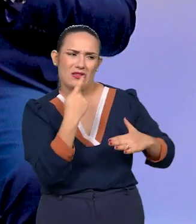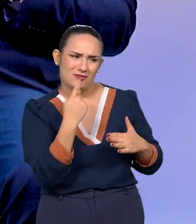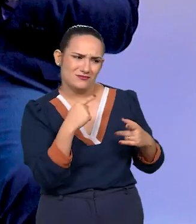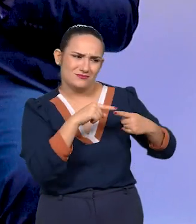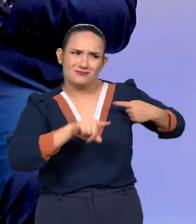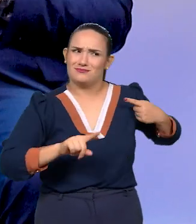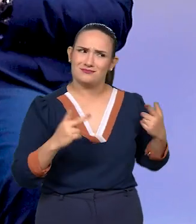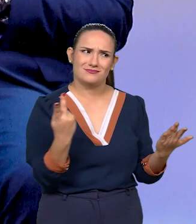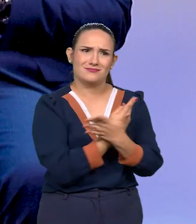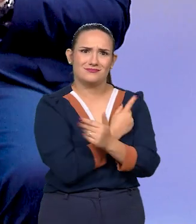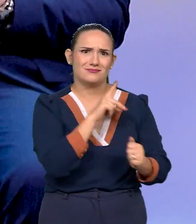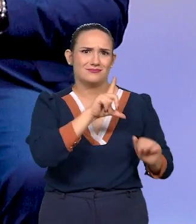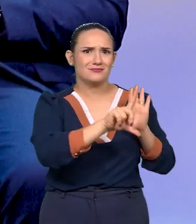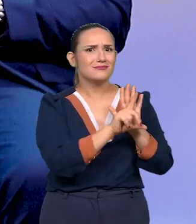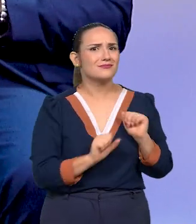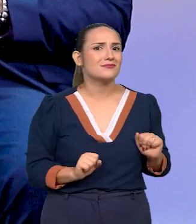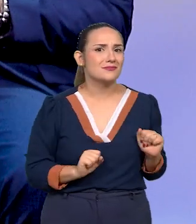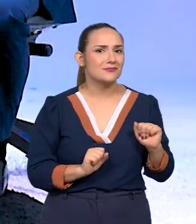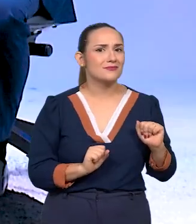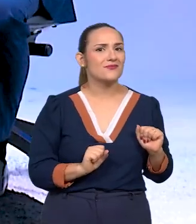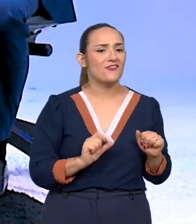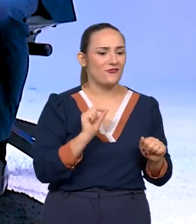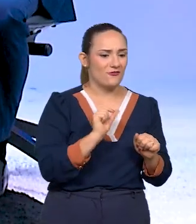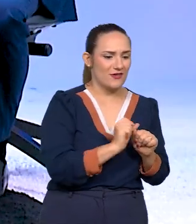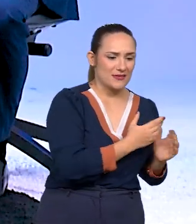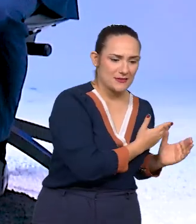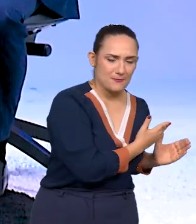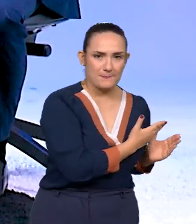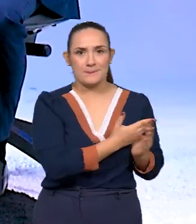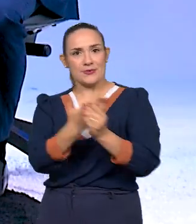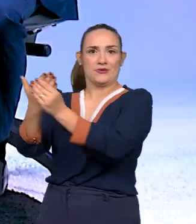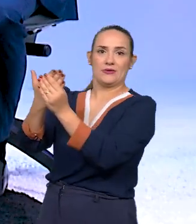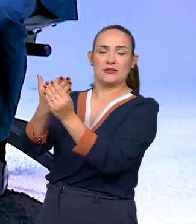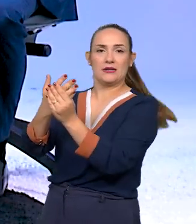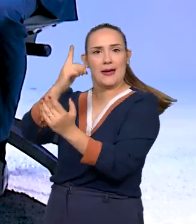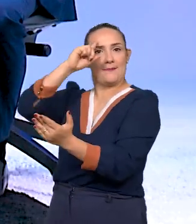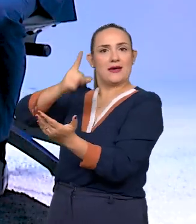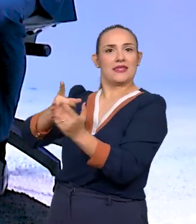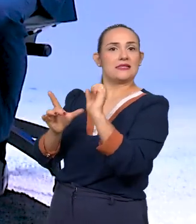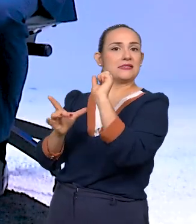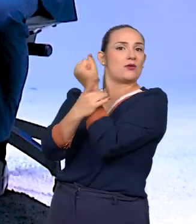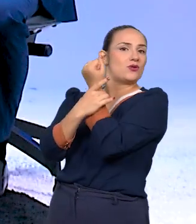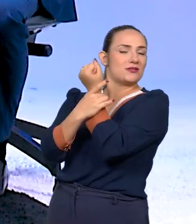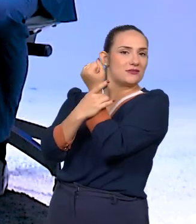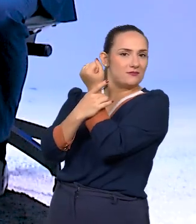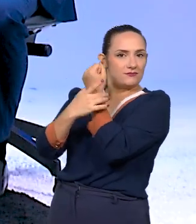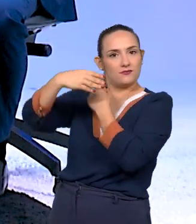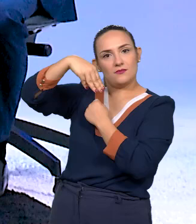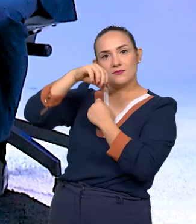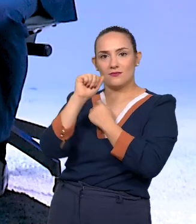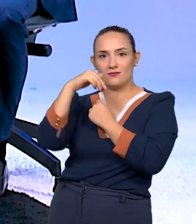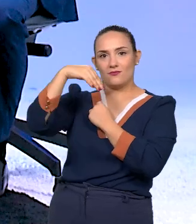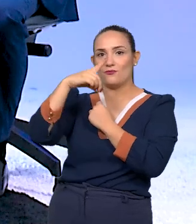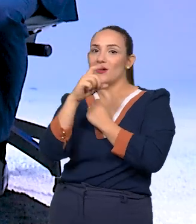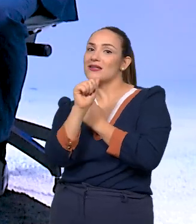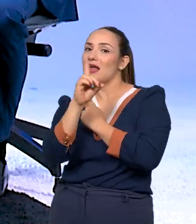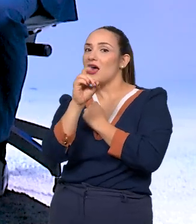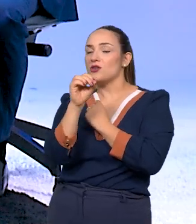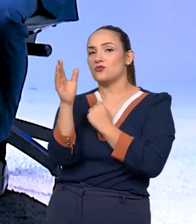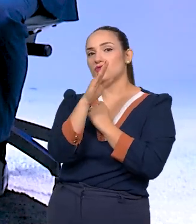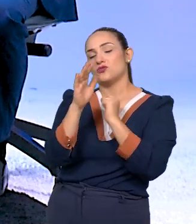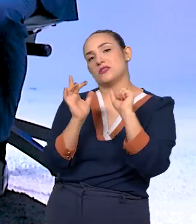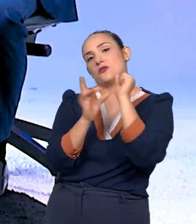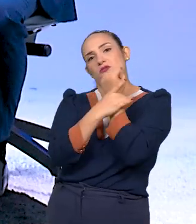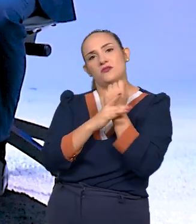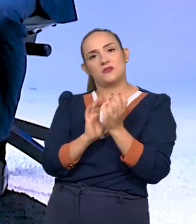ordinária estava equivocada, impetraram o mandado de segurança ou distribuir ações judiciais a fim de que reconhecer